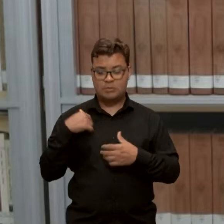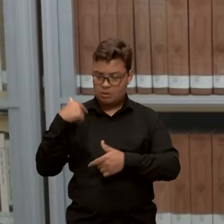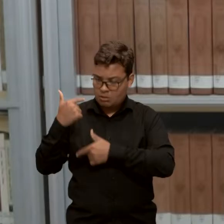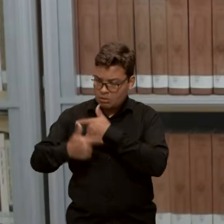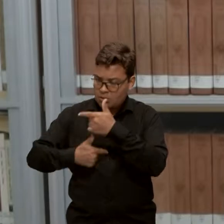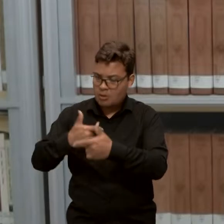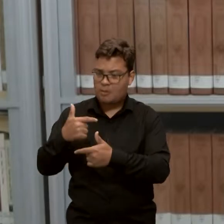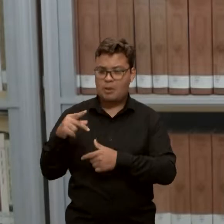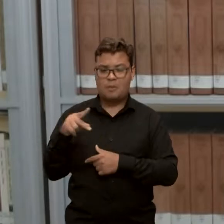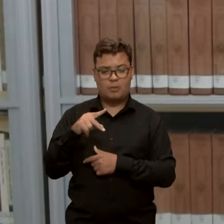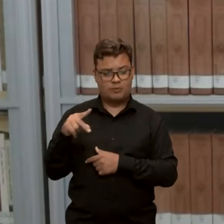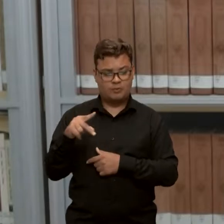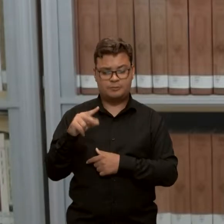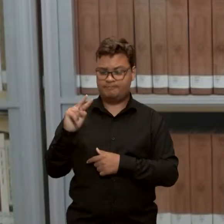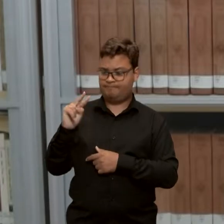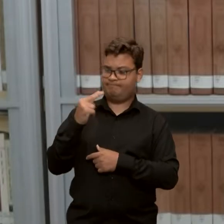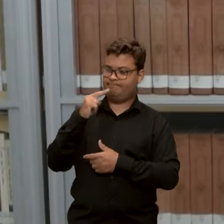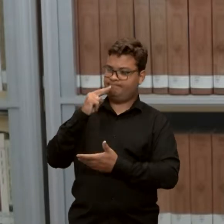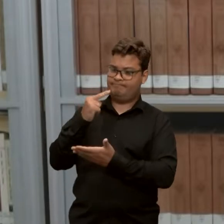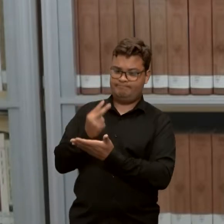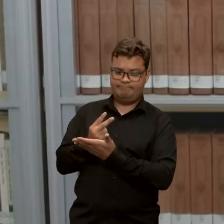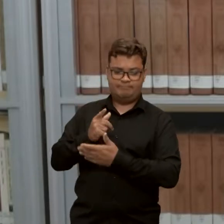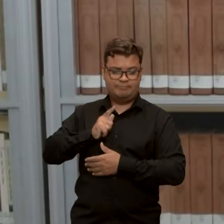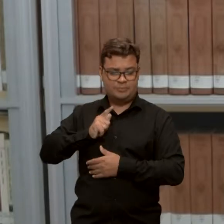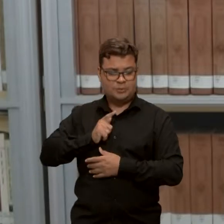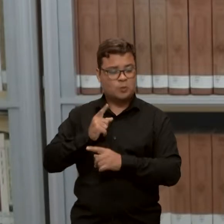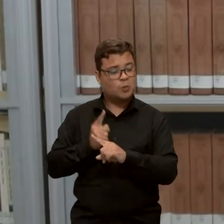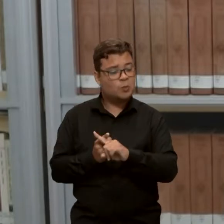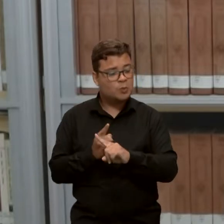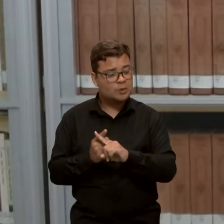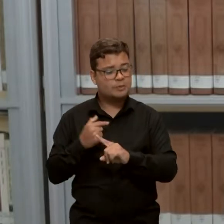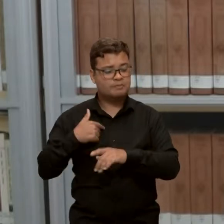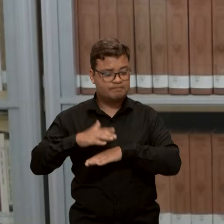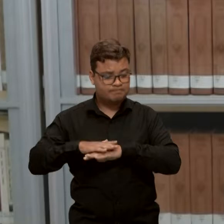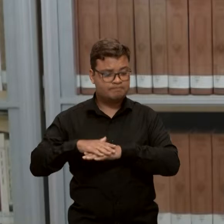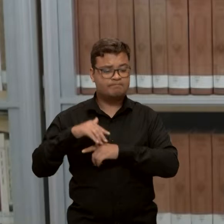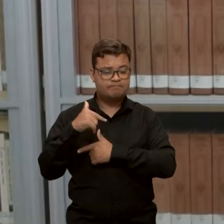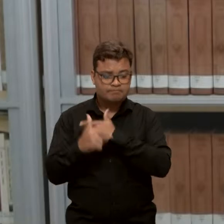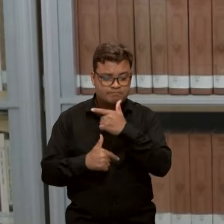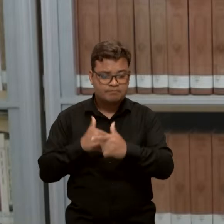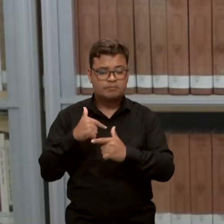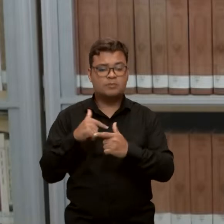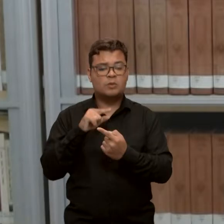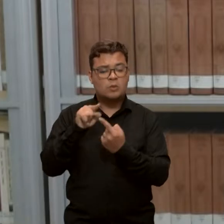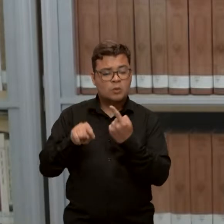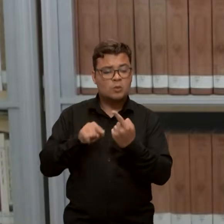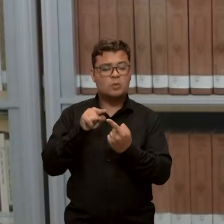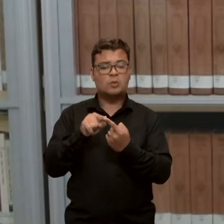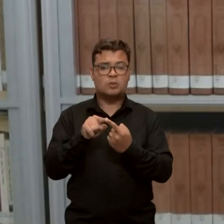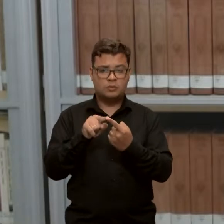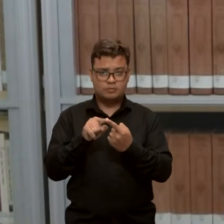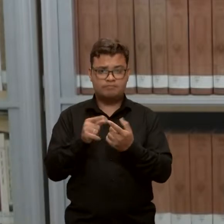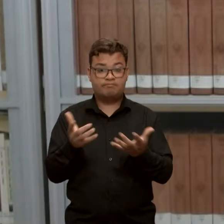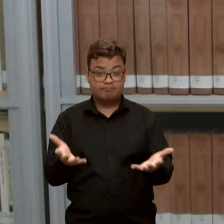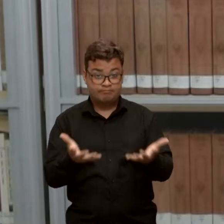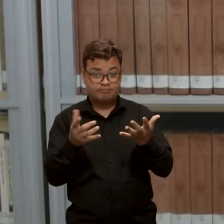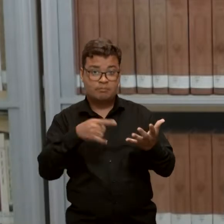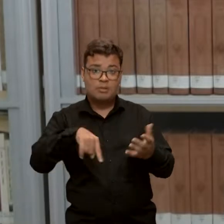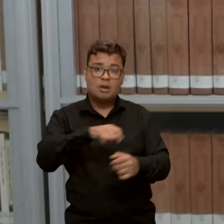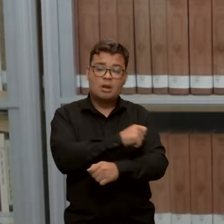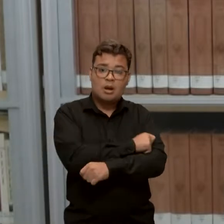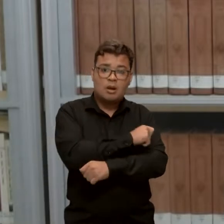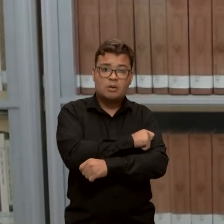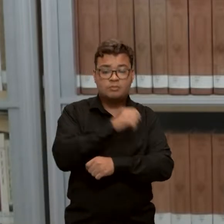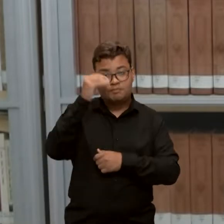trabalho de professor, daquele que se empenha em fazer avançar o conhecimento dos seus alunos,